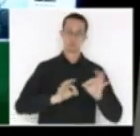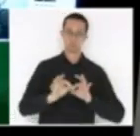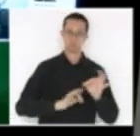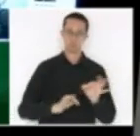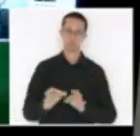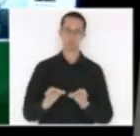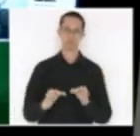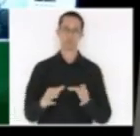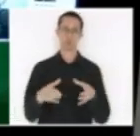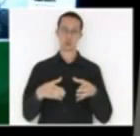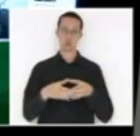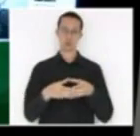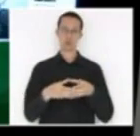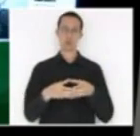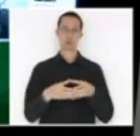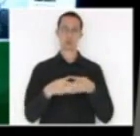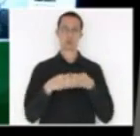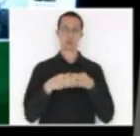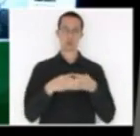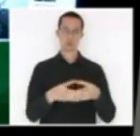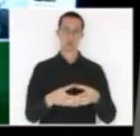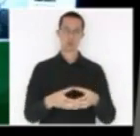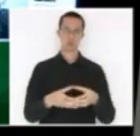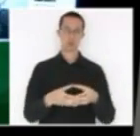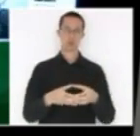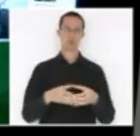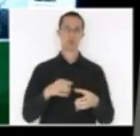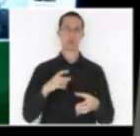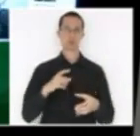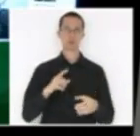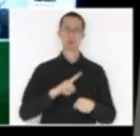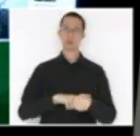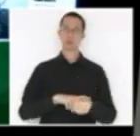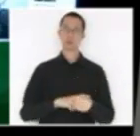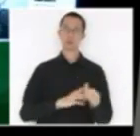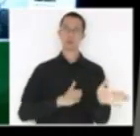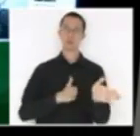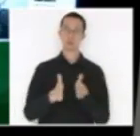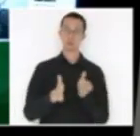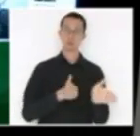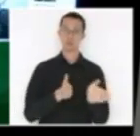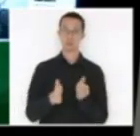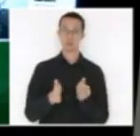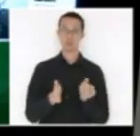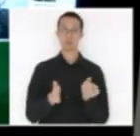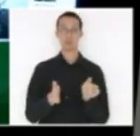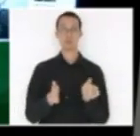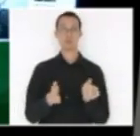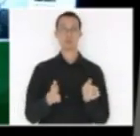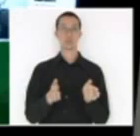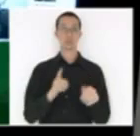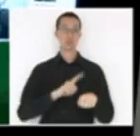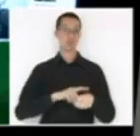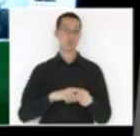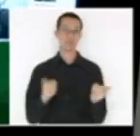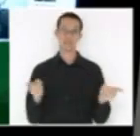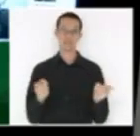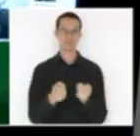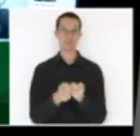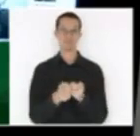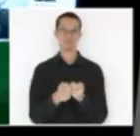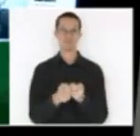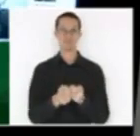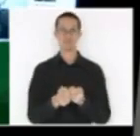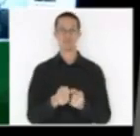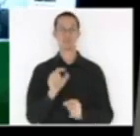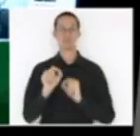teve um período de duração também daquela benfeitoria muito, muito, muito curto, da